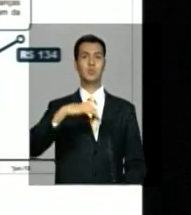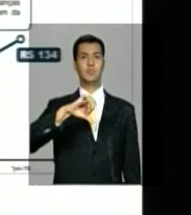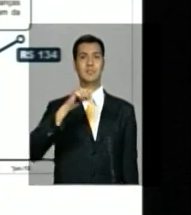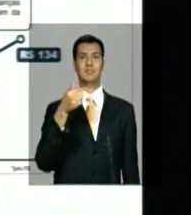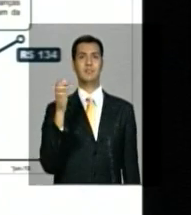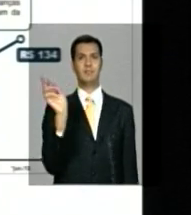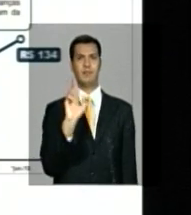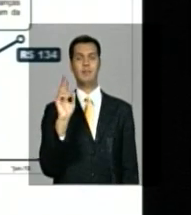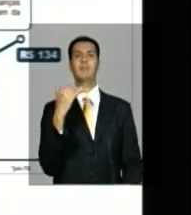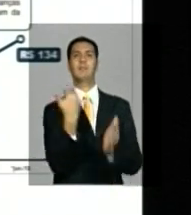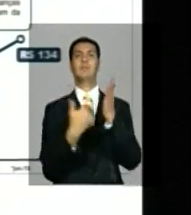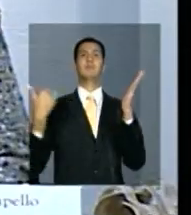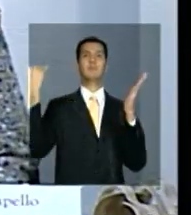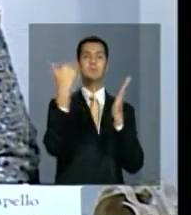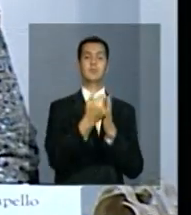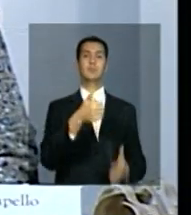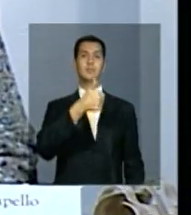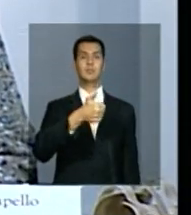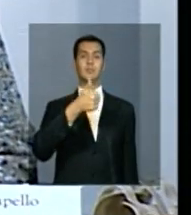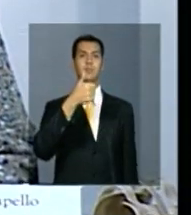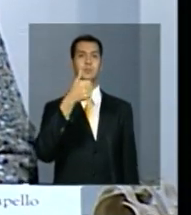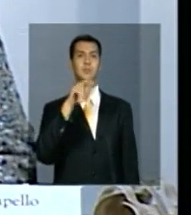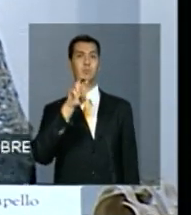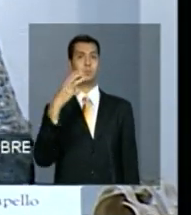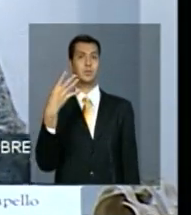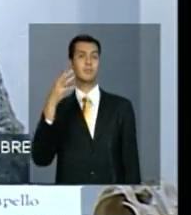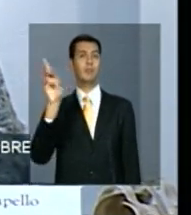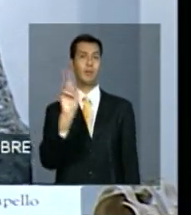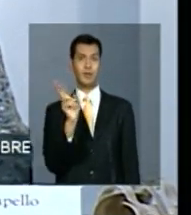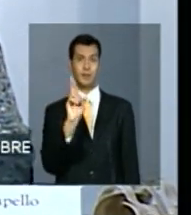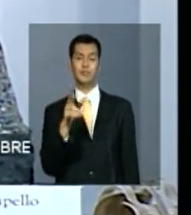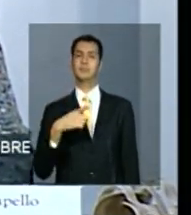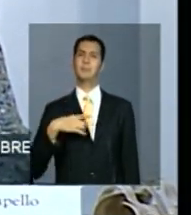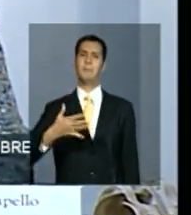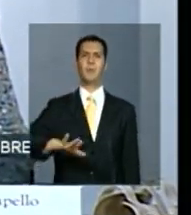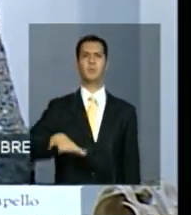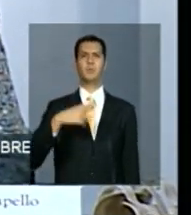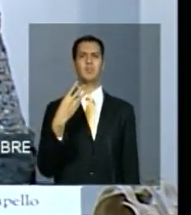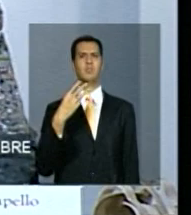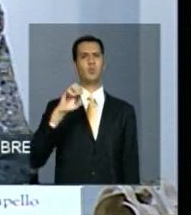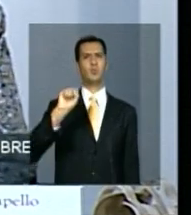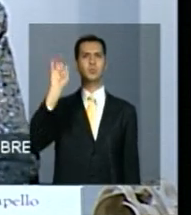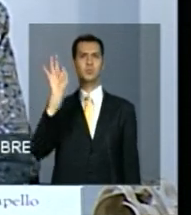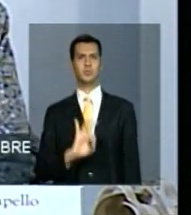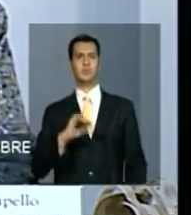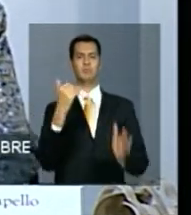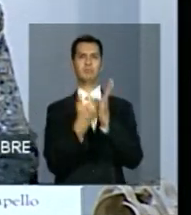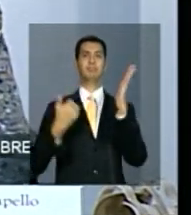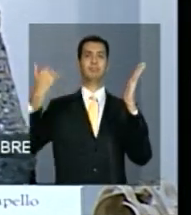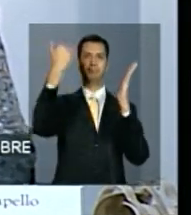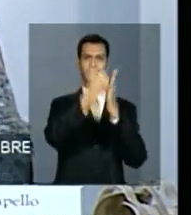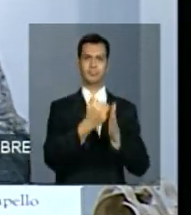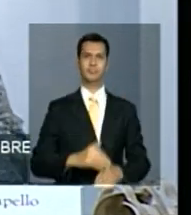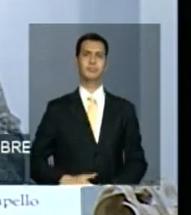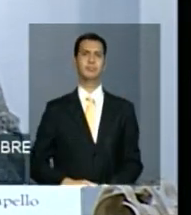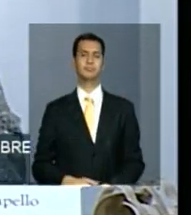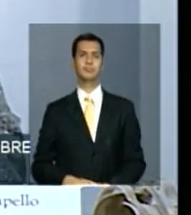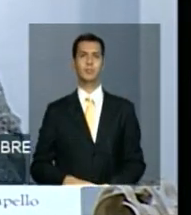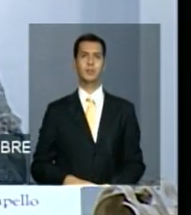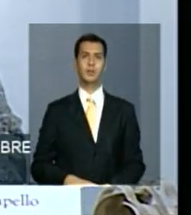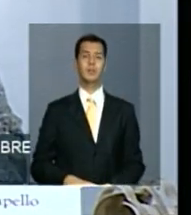para R34 o que aumenta o que implica num acréscimo de 38% no caso das famílias do